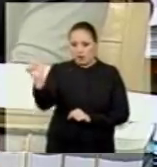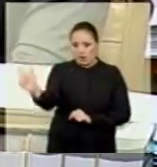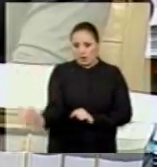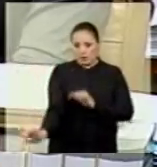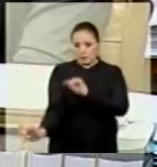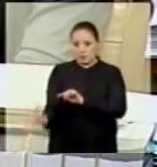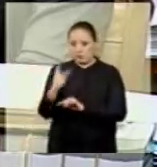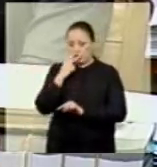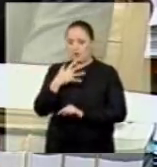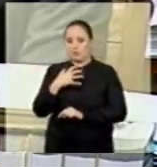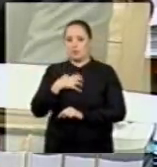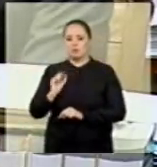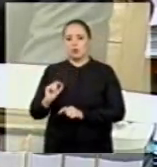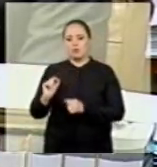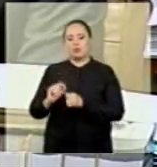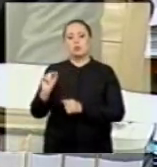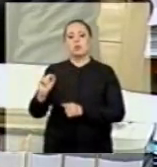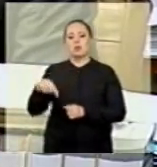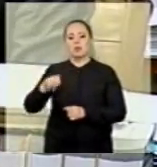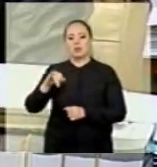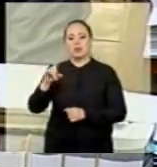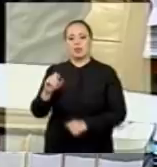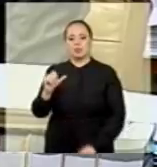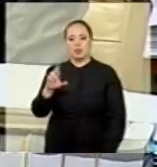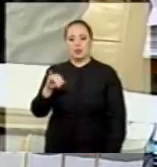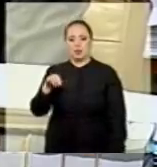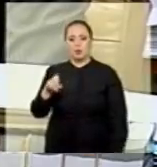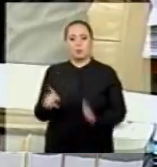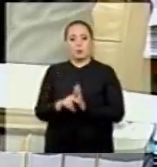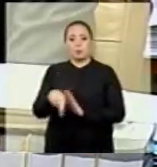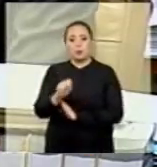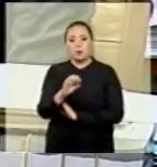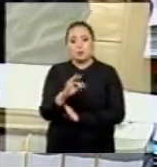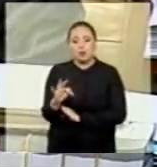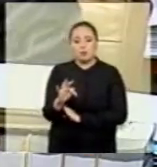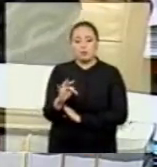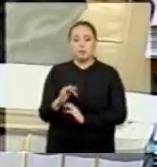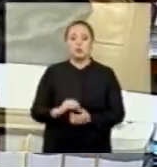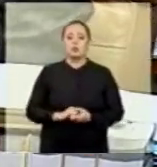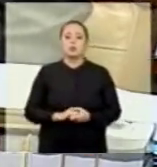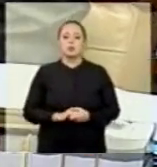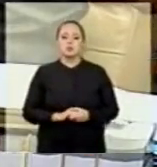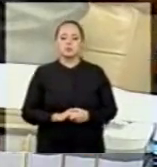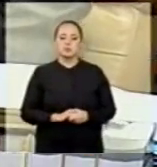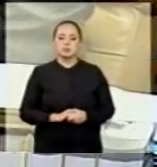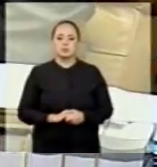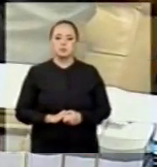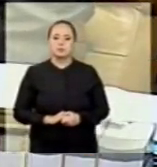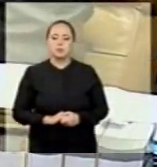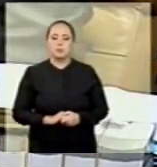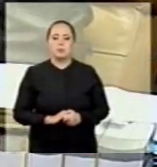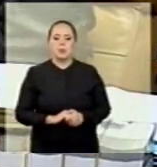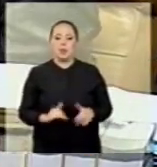sentindo-se ofendida, ajuizou uma queixa-crime perante o Supremo Tribunal Federal. E o então ministro